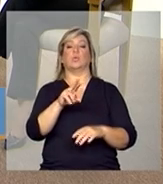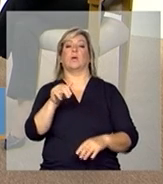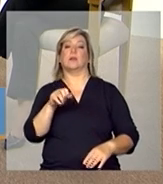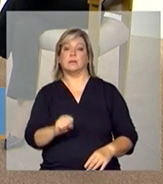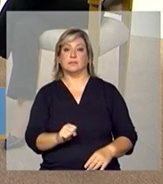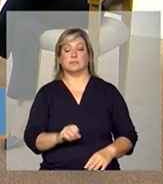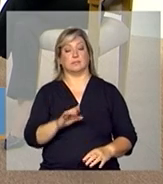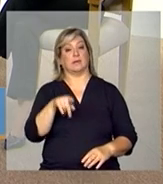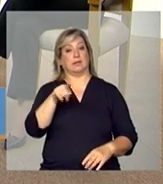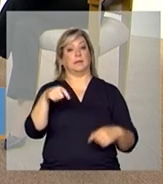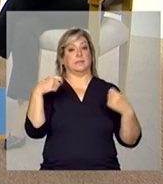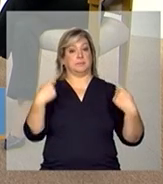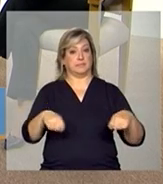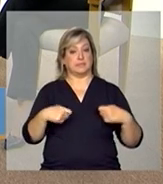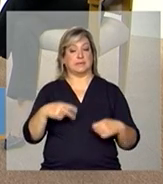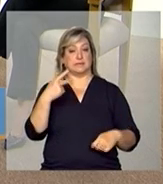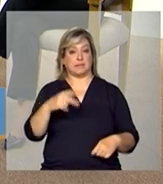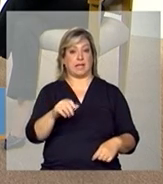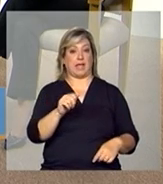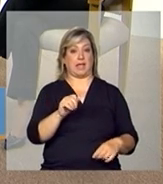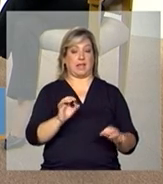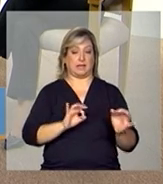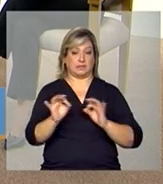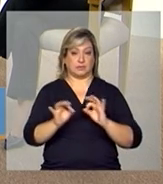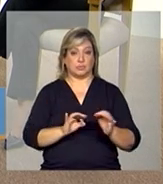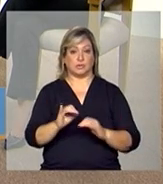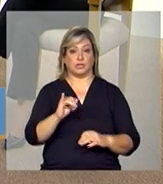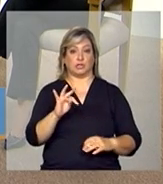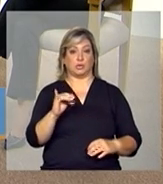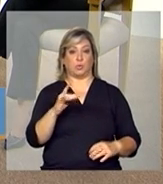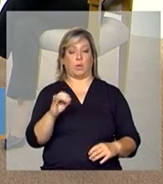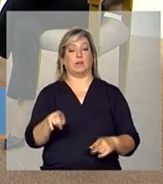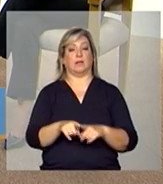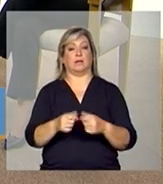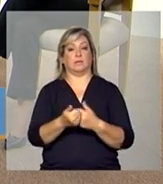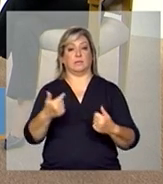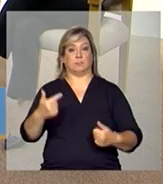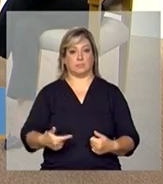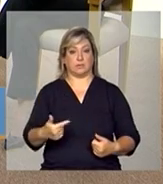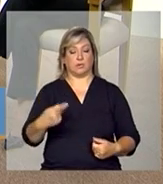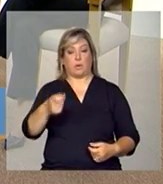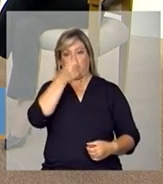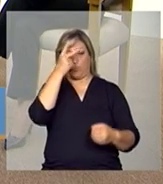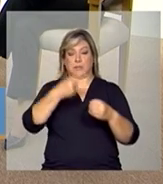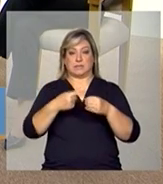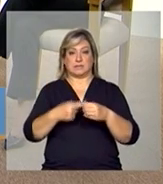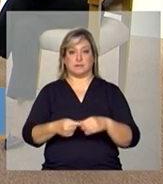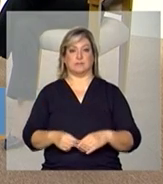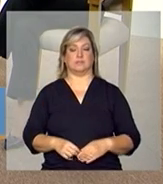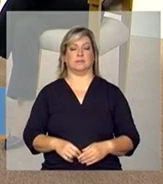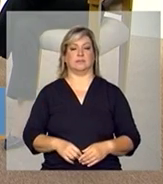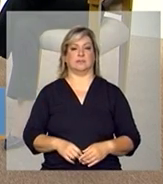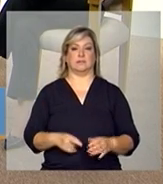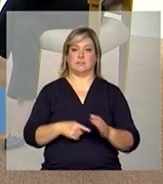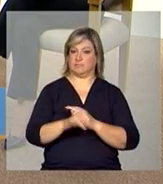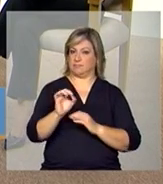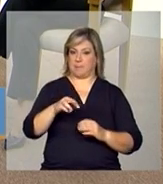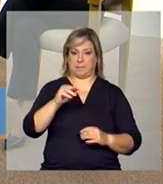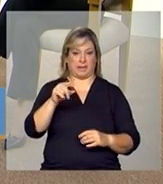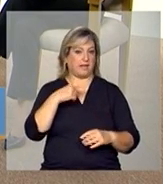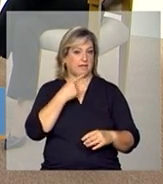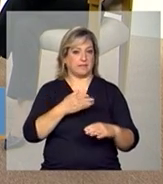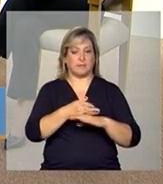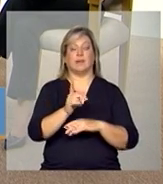entre em contato com o seu administrador titular e adjunto do município ou seja não adianta procurar o ministério correto porque é o